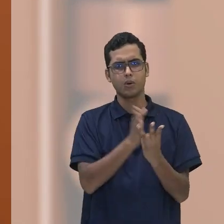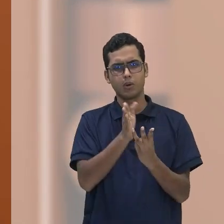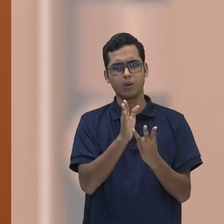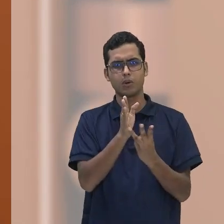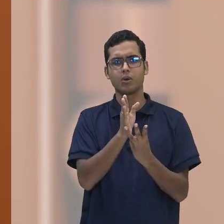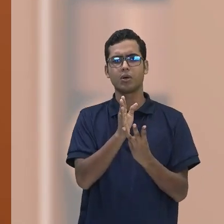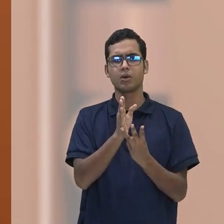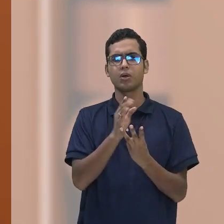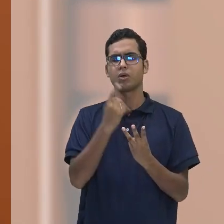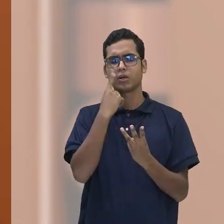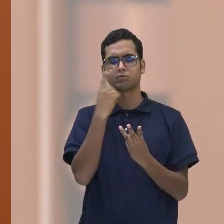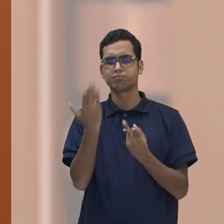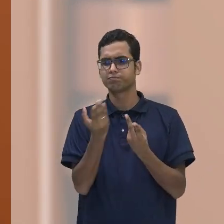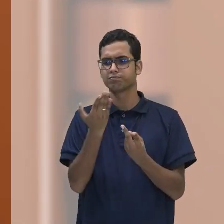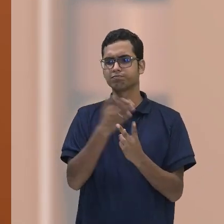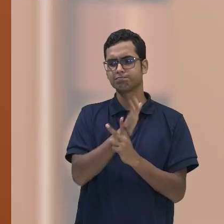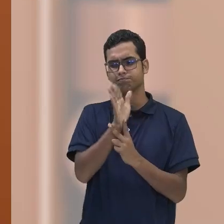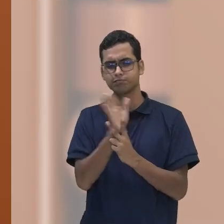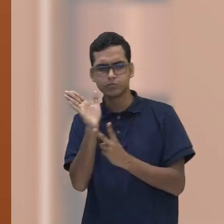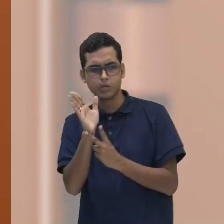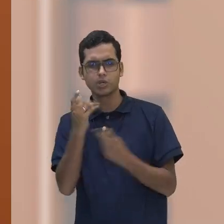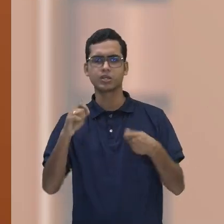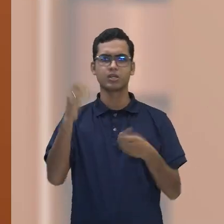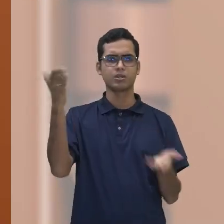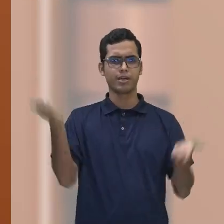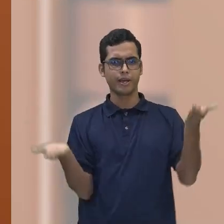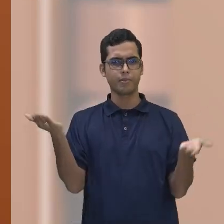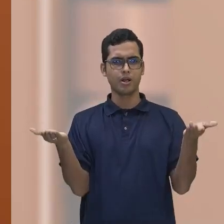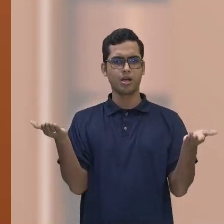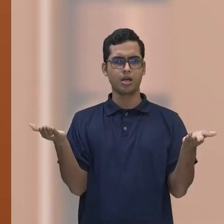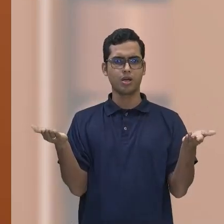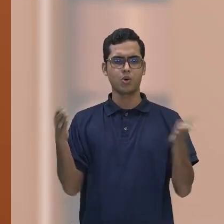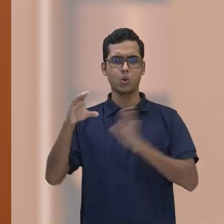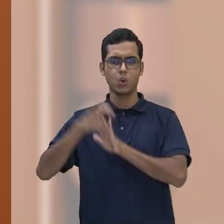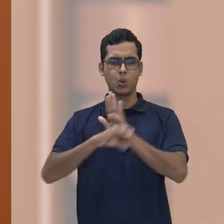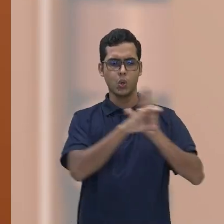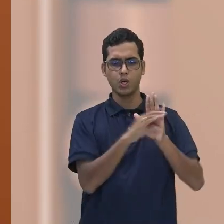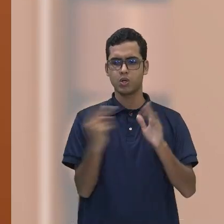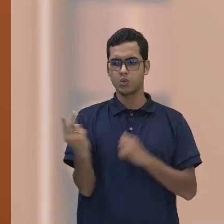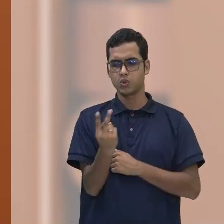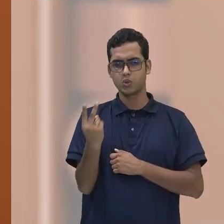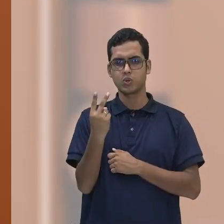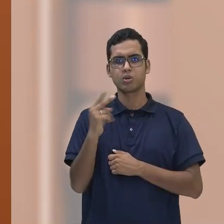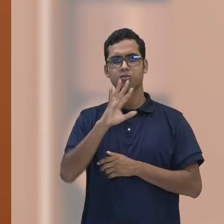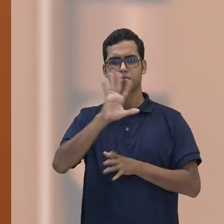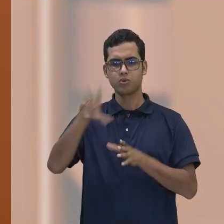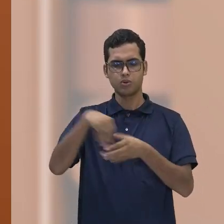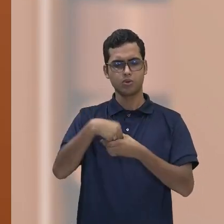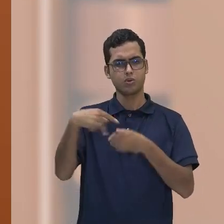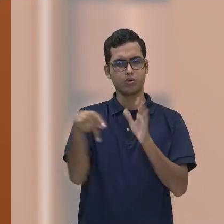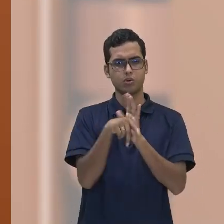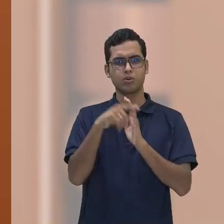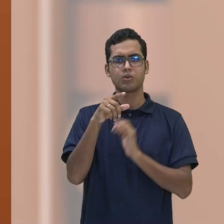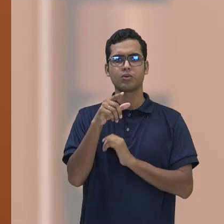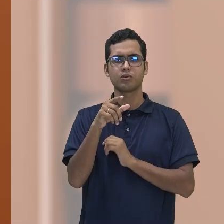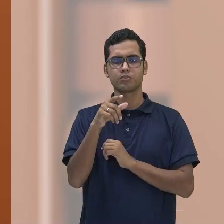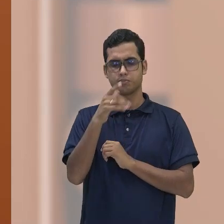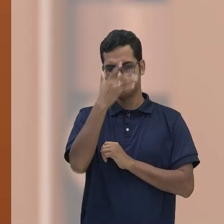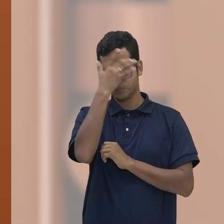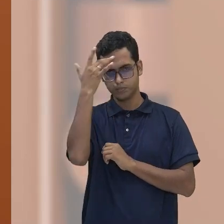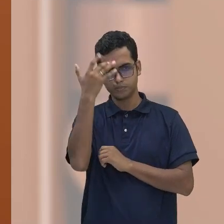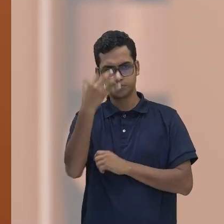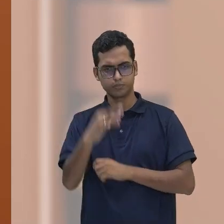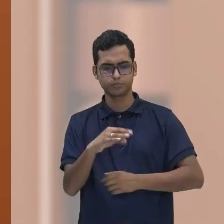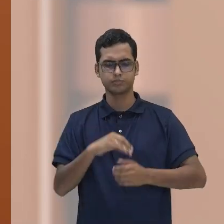dionisíaco. Né? Eu tenho que trabalhar os dois em mim. É essa a ideia. Tá bom? E como é que eu posso fazer